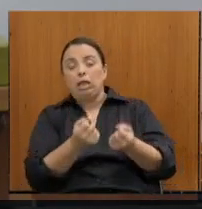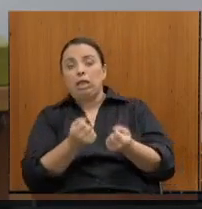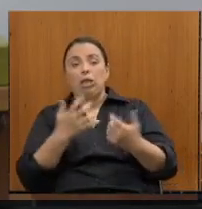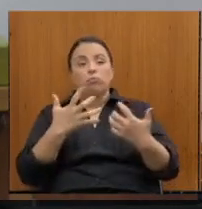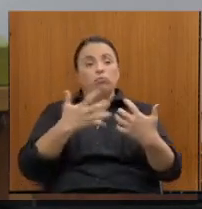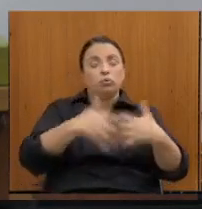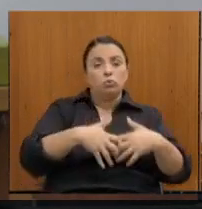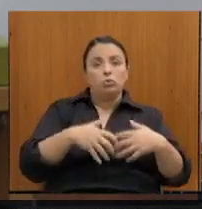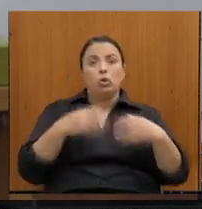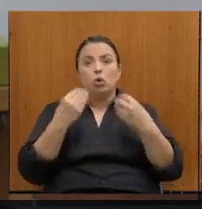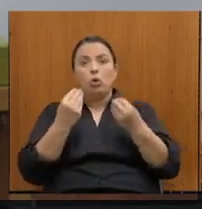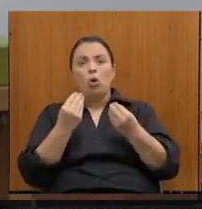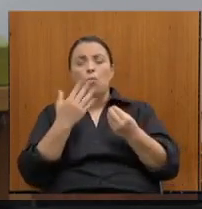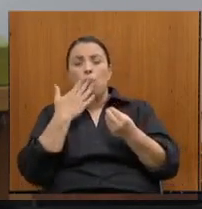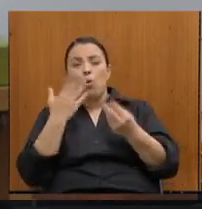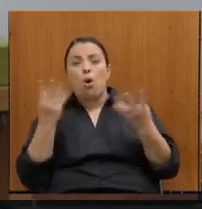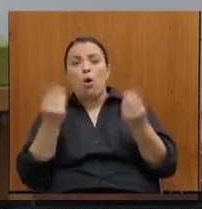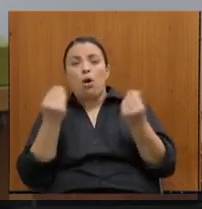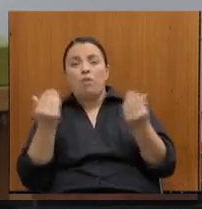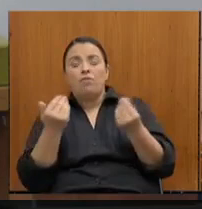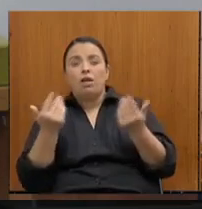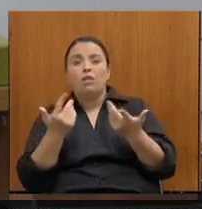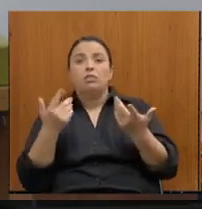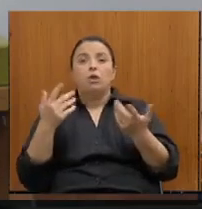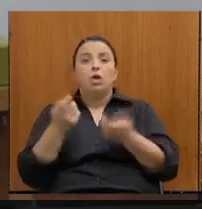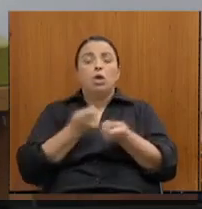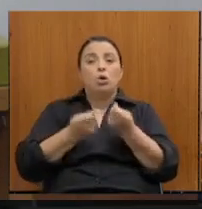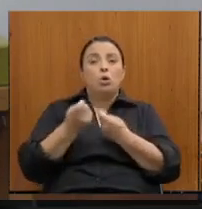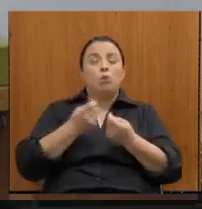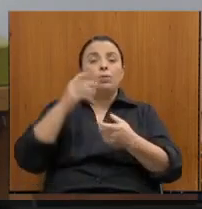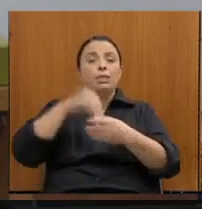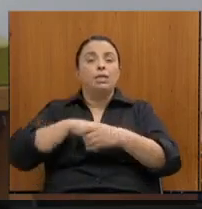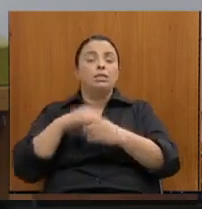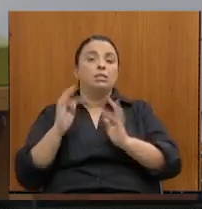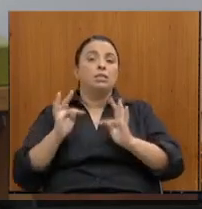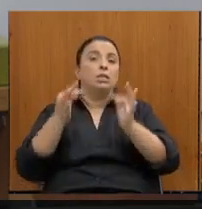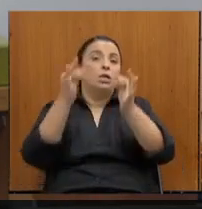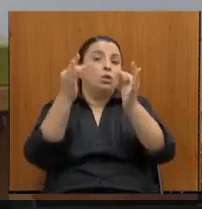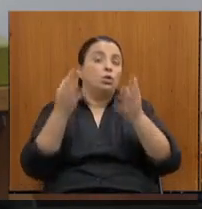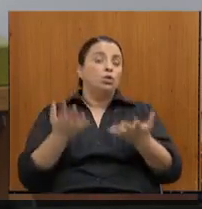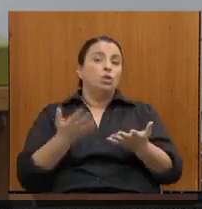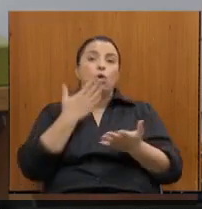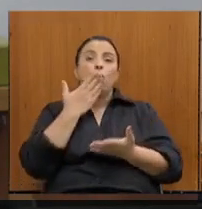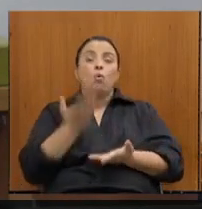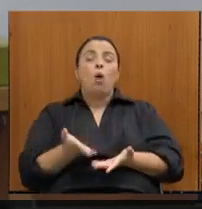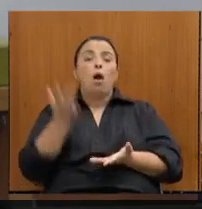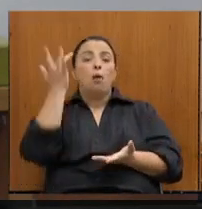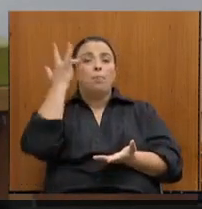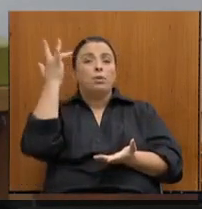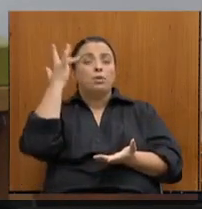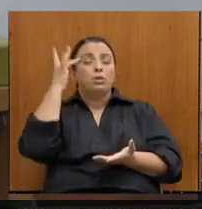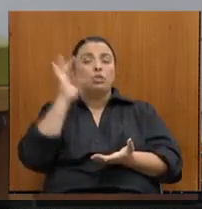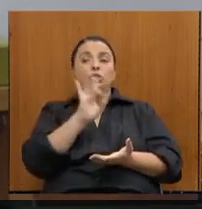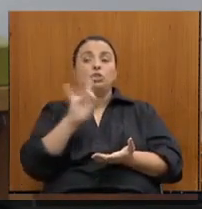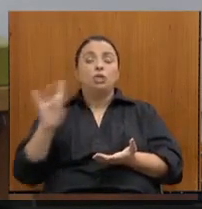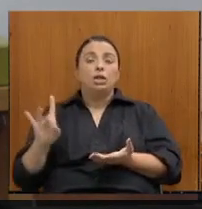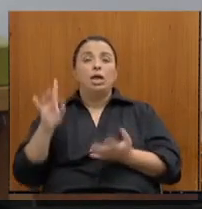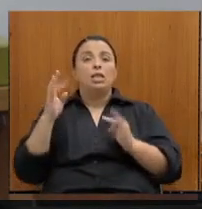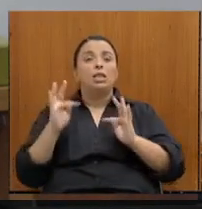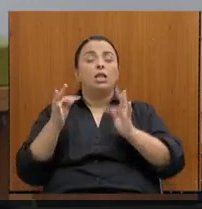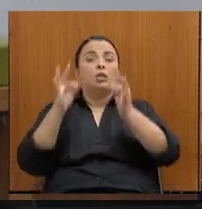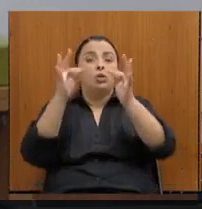de cada um dessas tecnologias Qual é a maturidade de cada uma dessas tecnologias